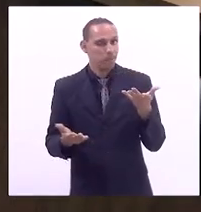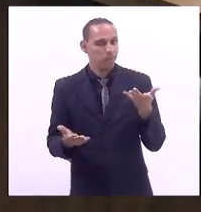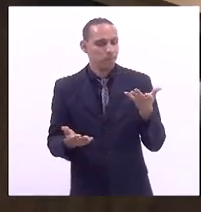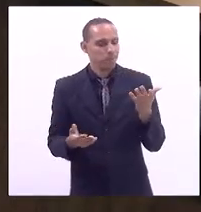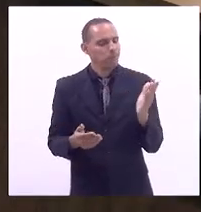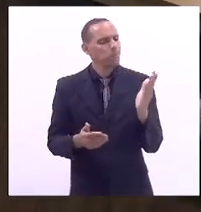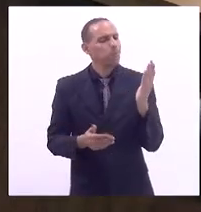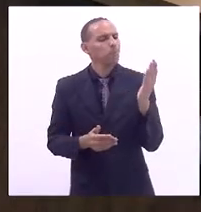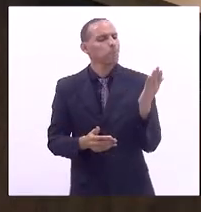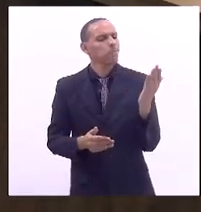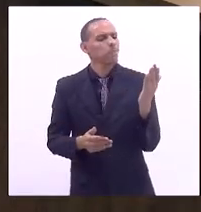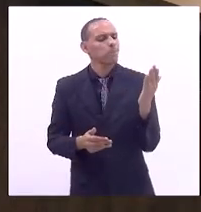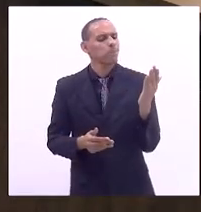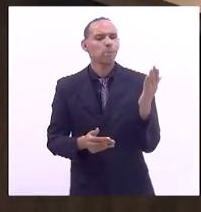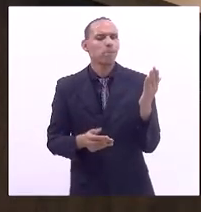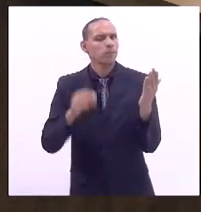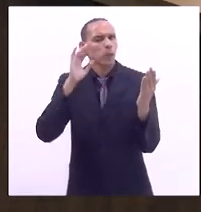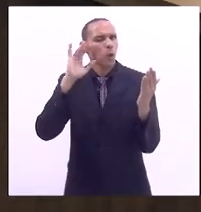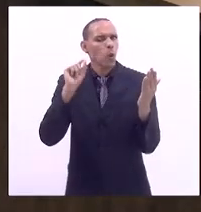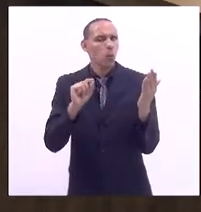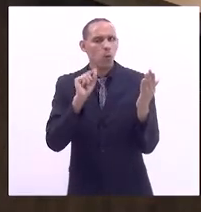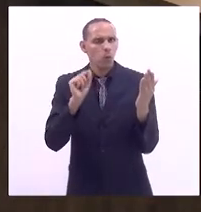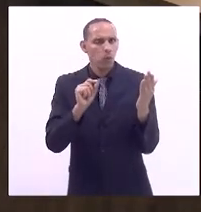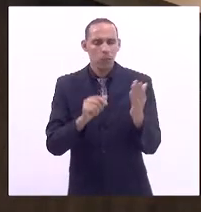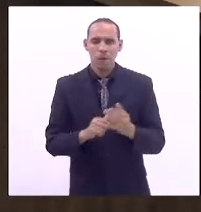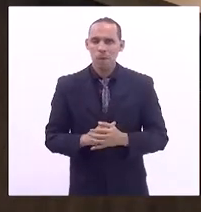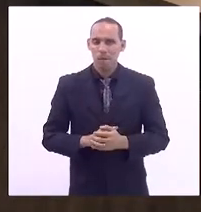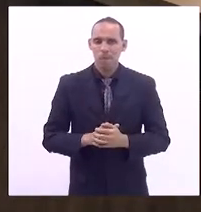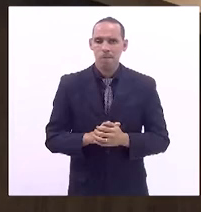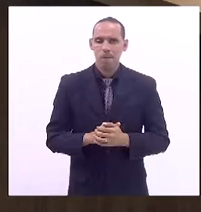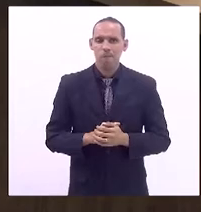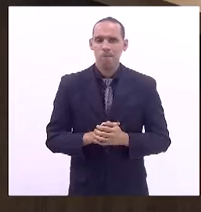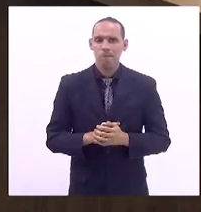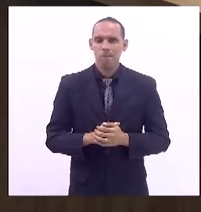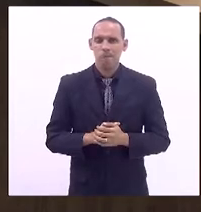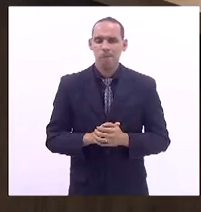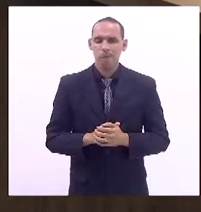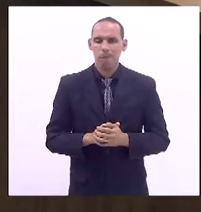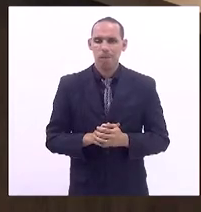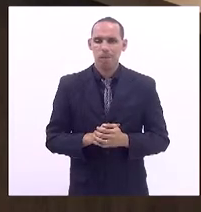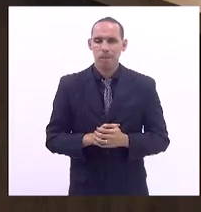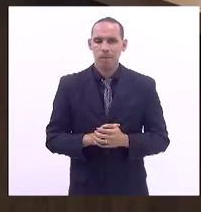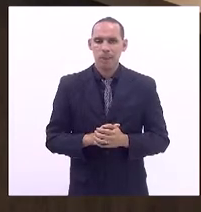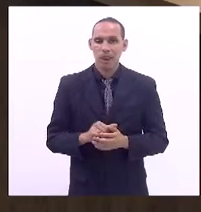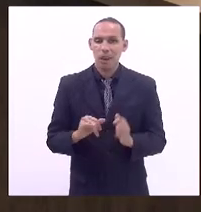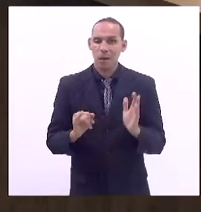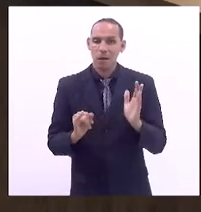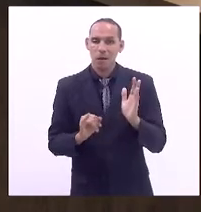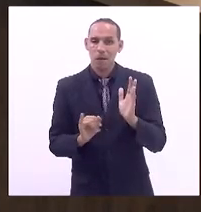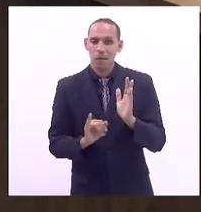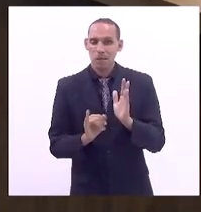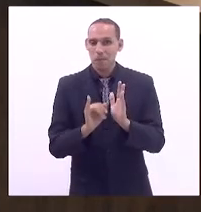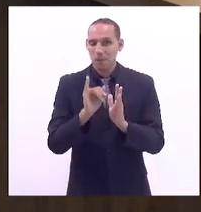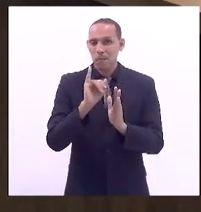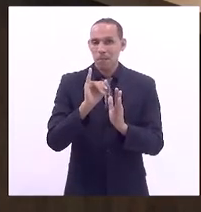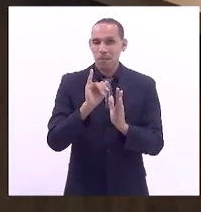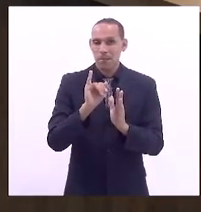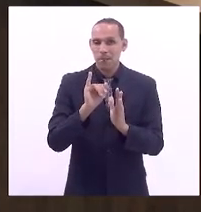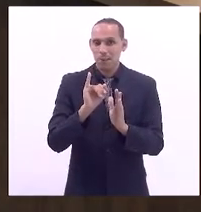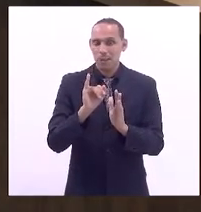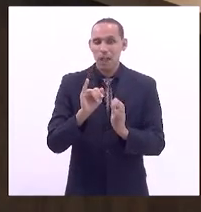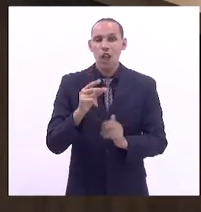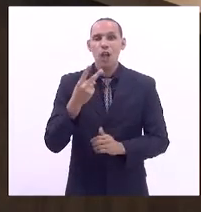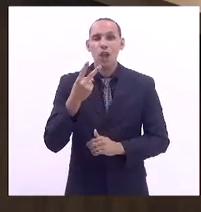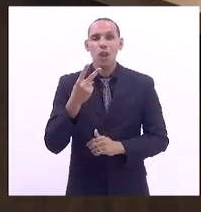presidente a disse considerar o seguinte a inflação tá acima de dois